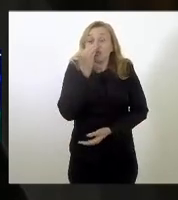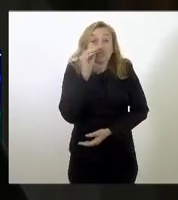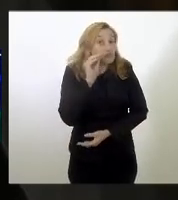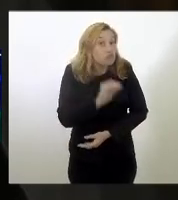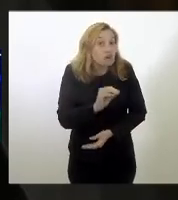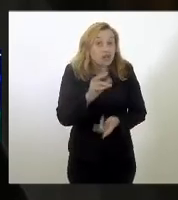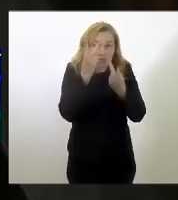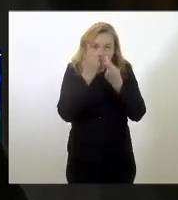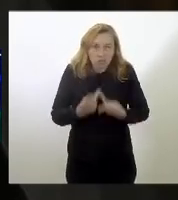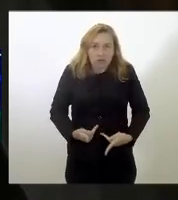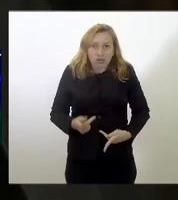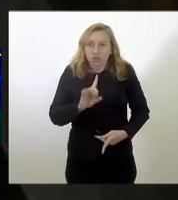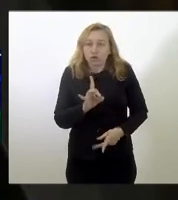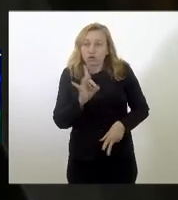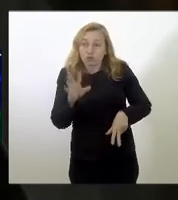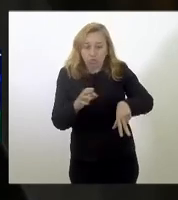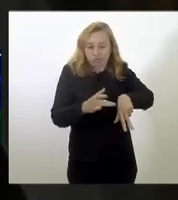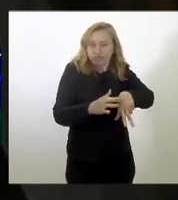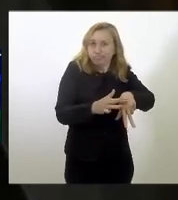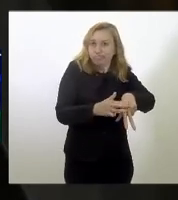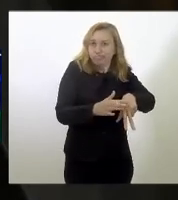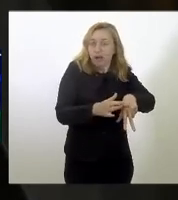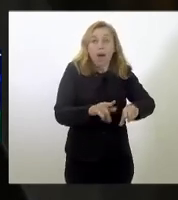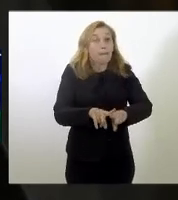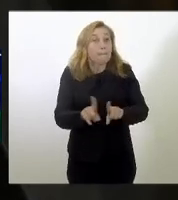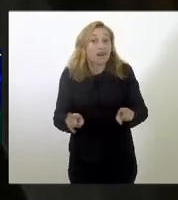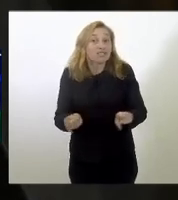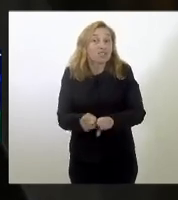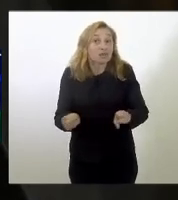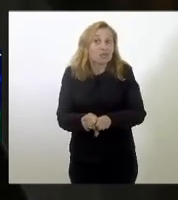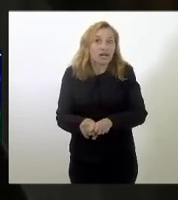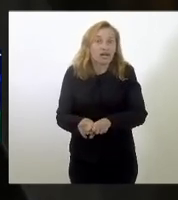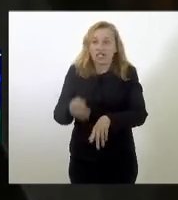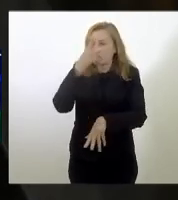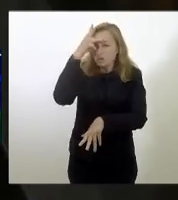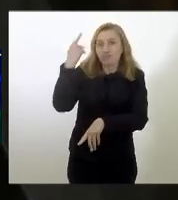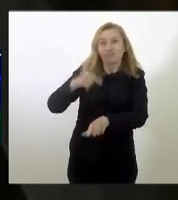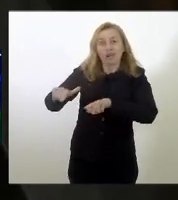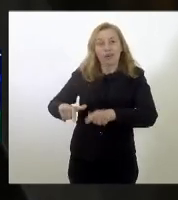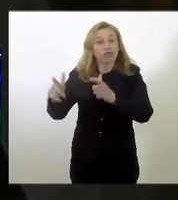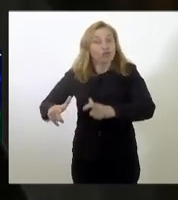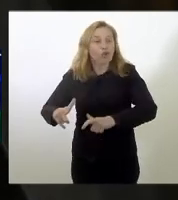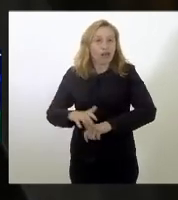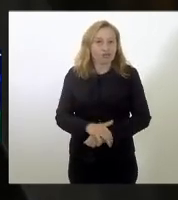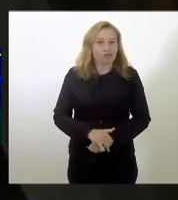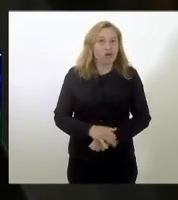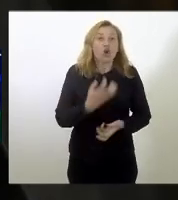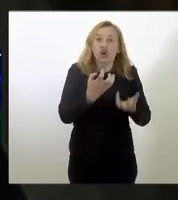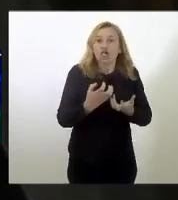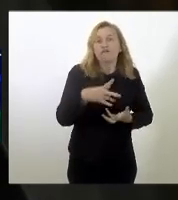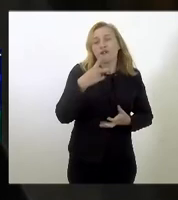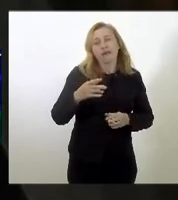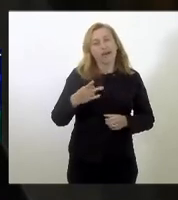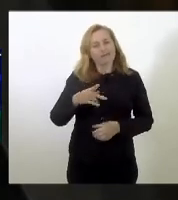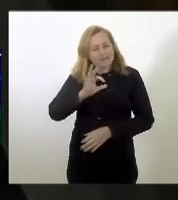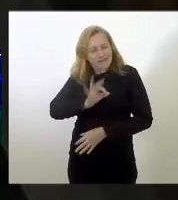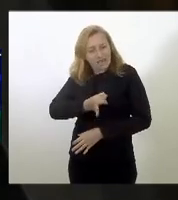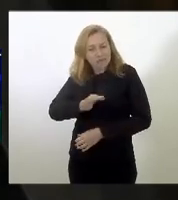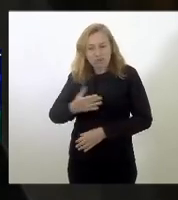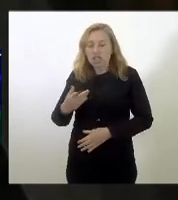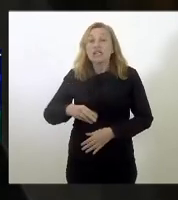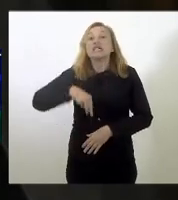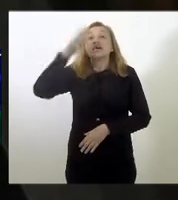os pacientes, como tratam os funcionários. Queria deixar claro que quem chega